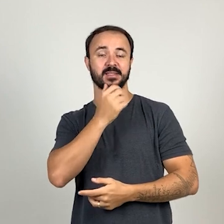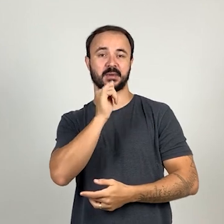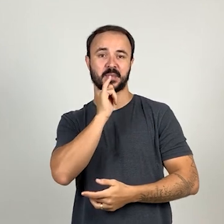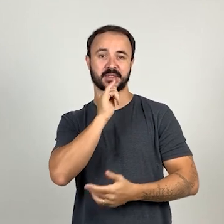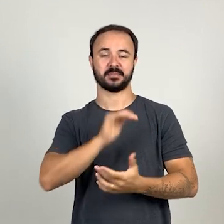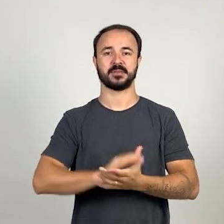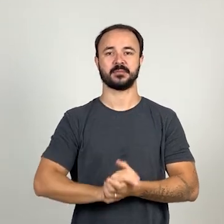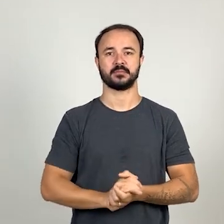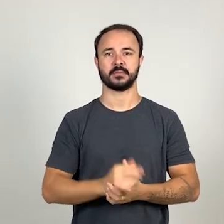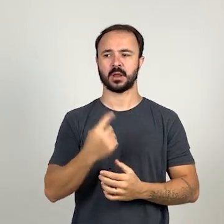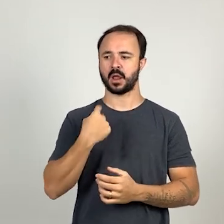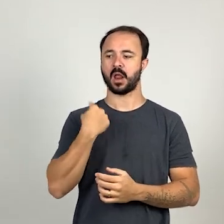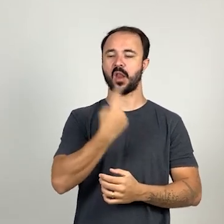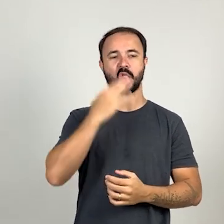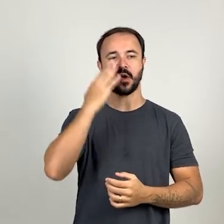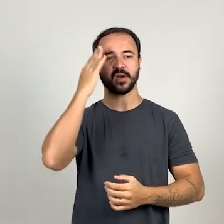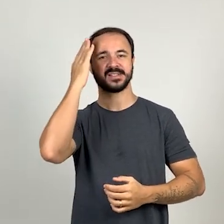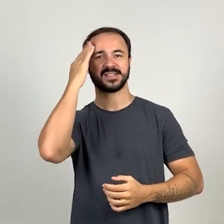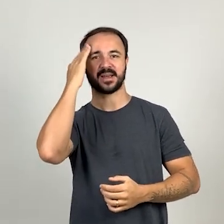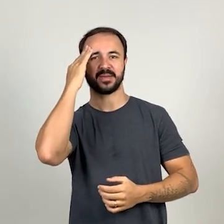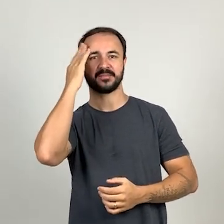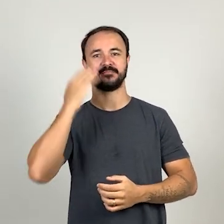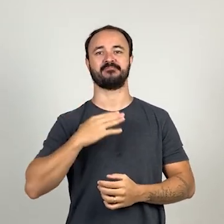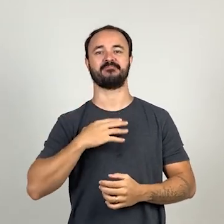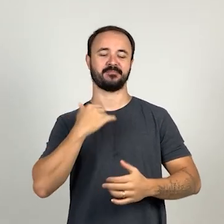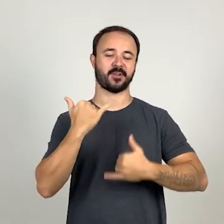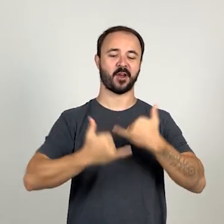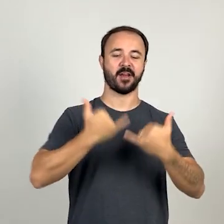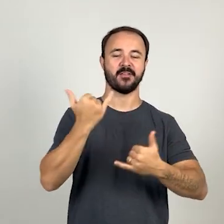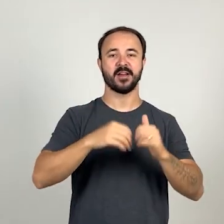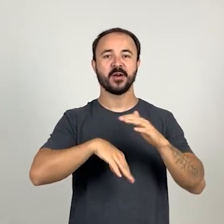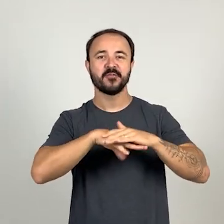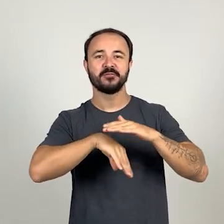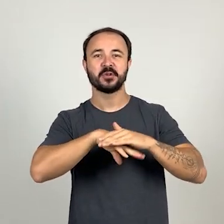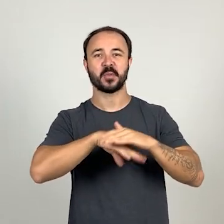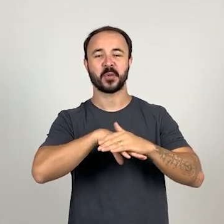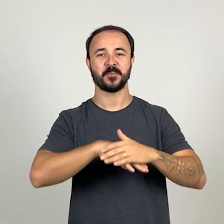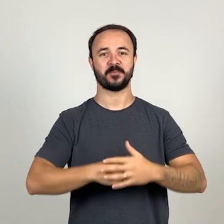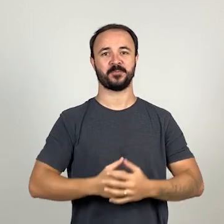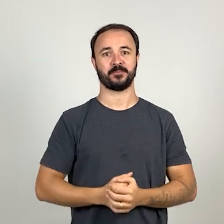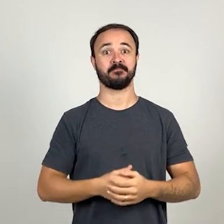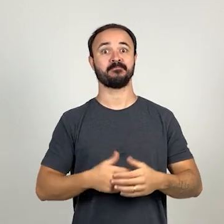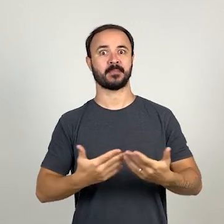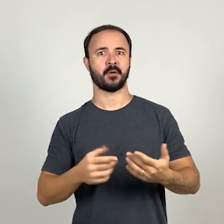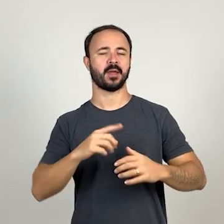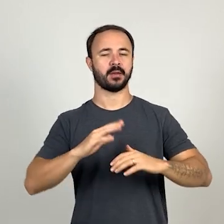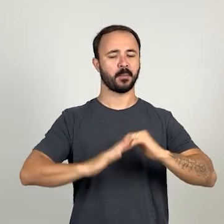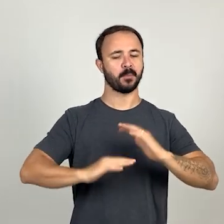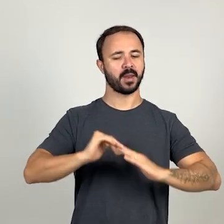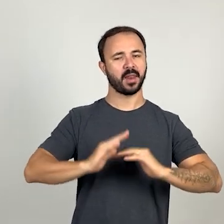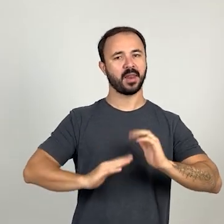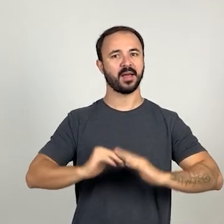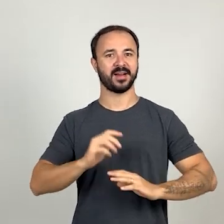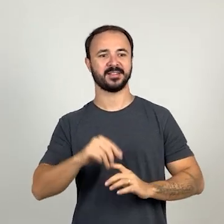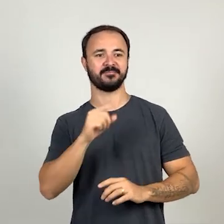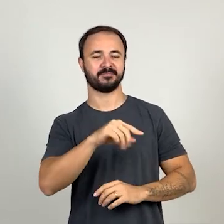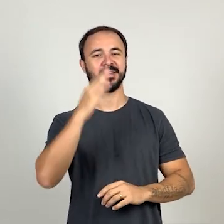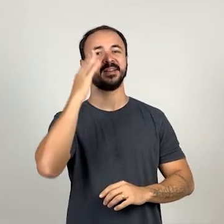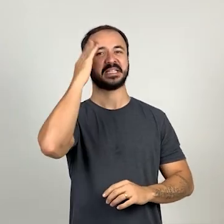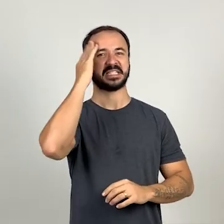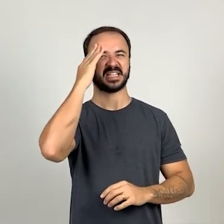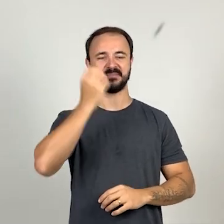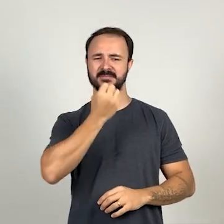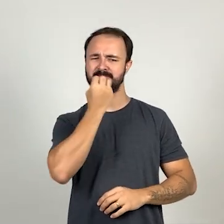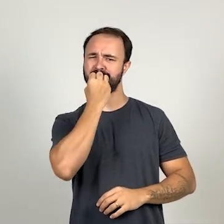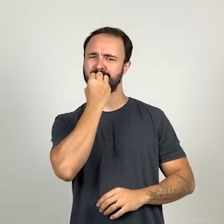can play soccer. Nós sabemos jogar futebol. Aqui é uma habilidade física. Para você falar que alguém é bom de bola, he can play soccer